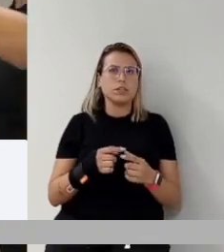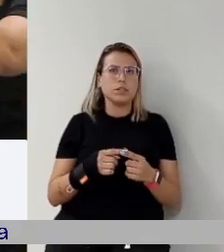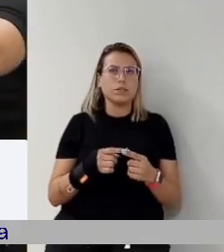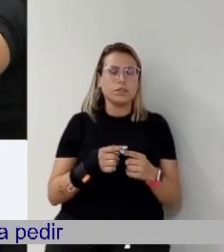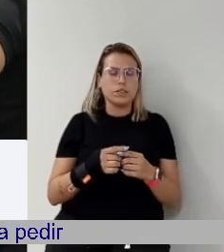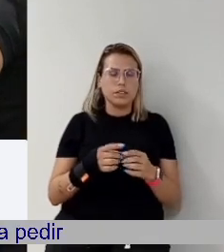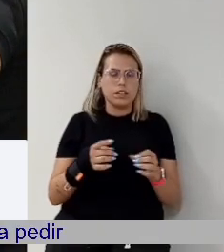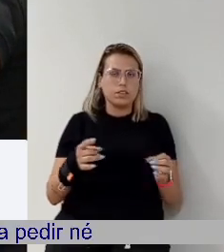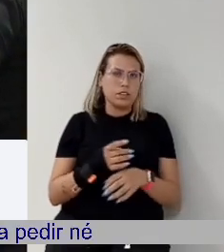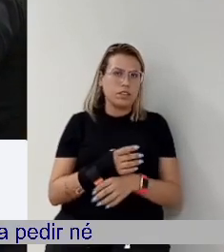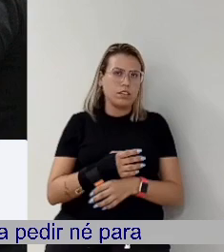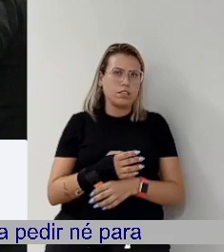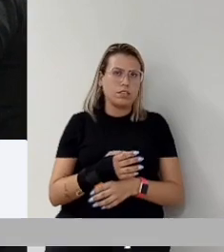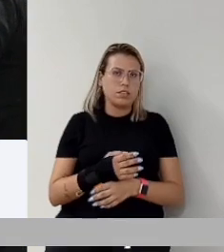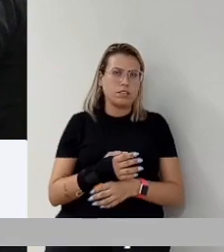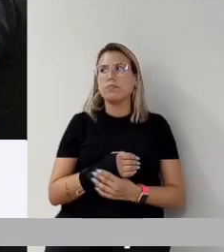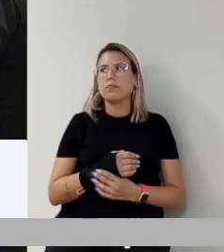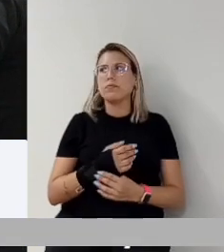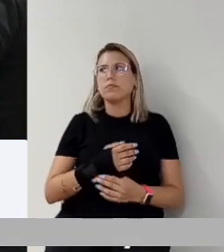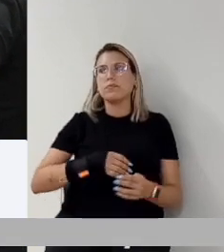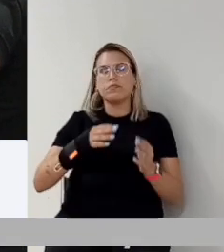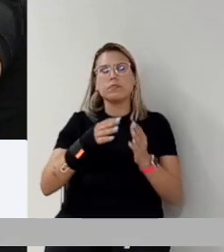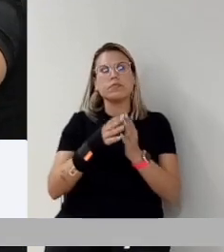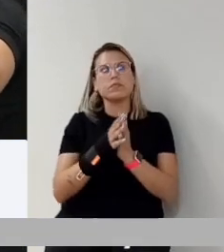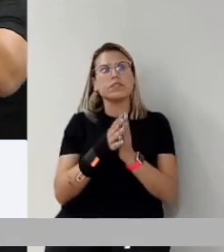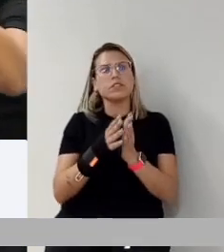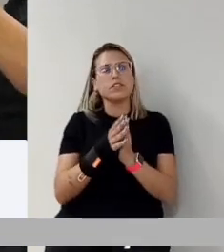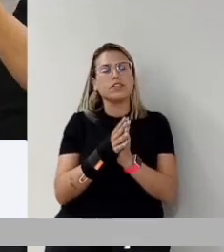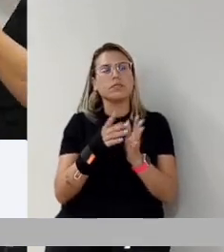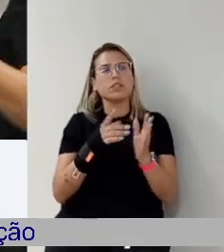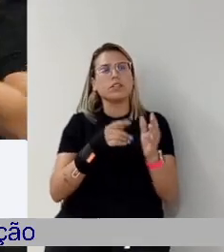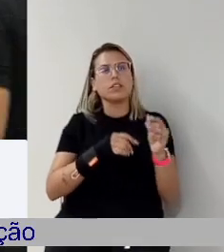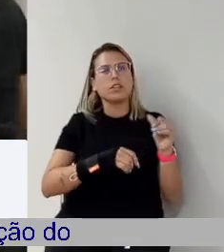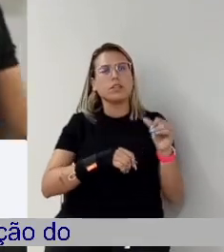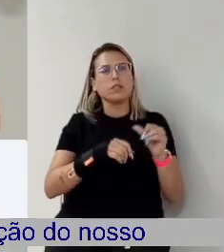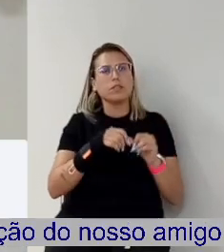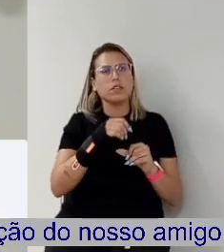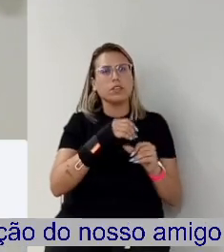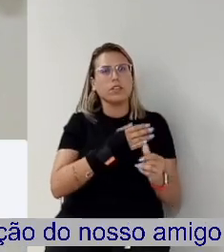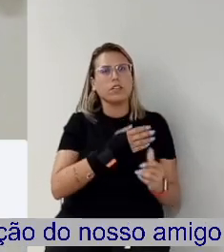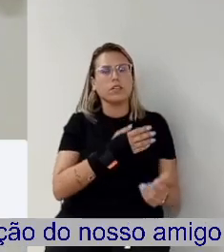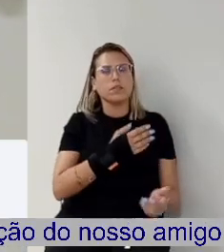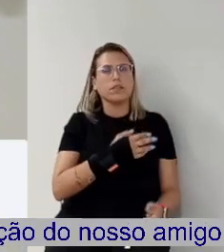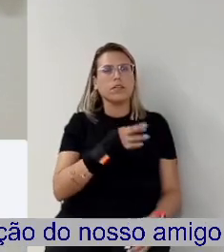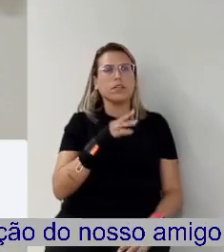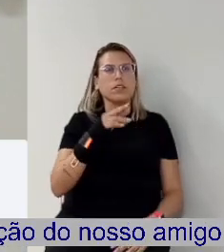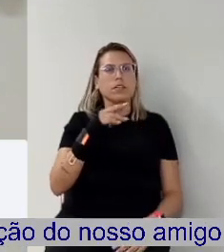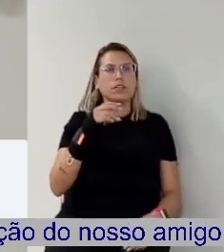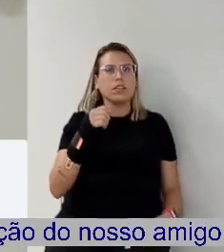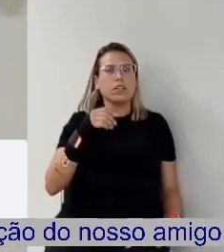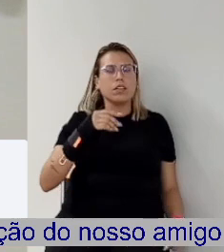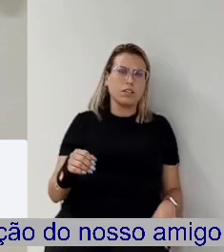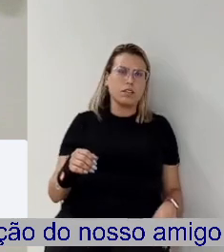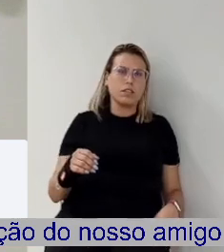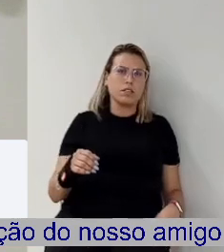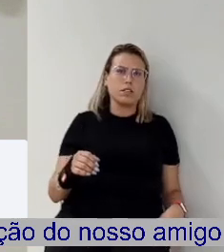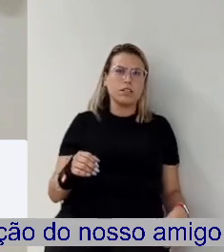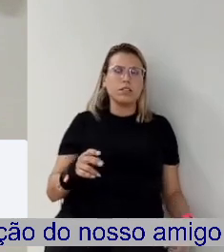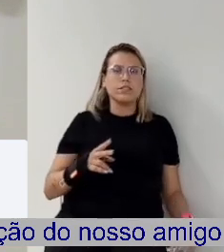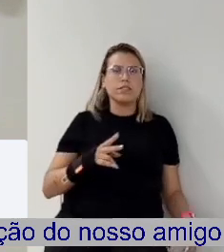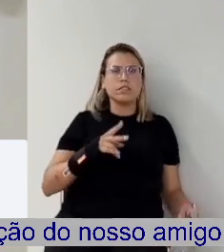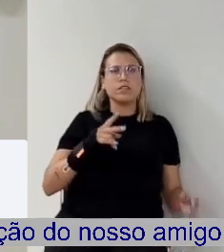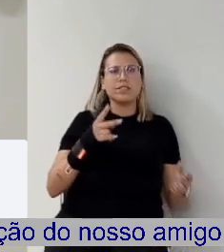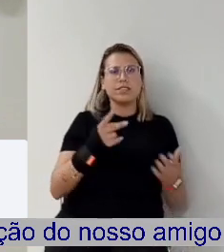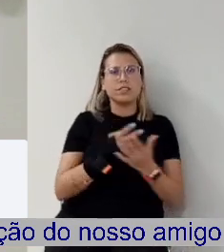pedir né para finalizar a oração aí pela recuperação do nosso amigo Ramiro na comunidade de gangorrinha que se se acidentou